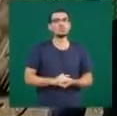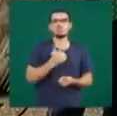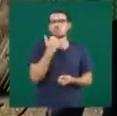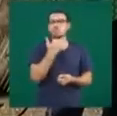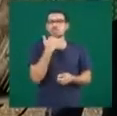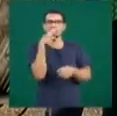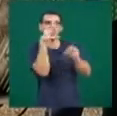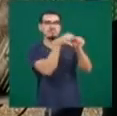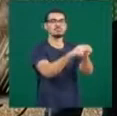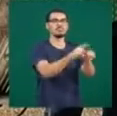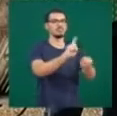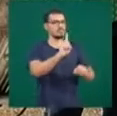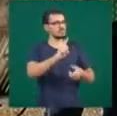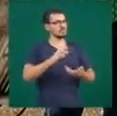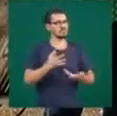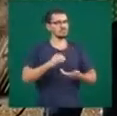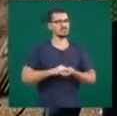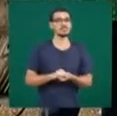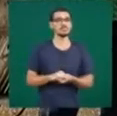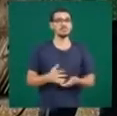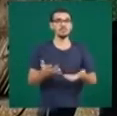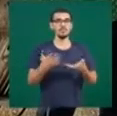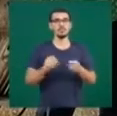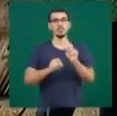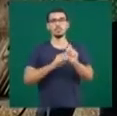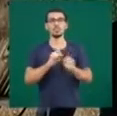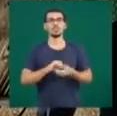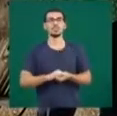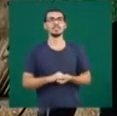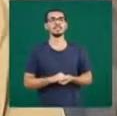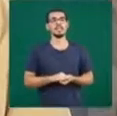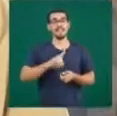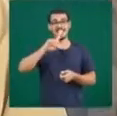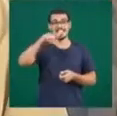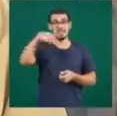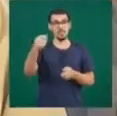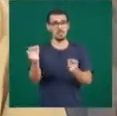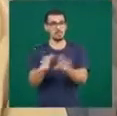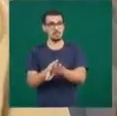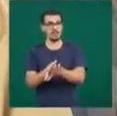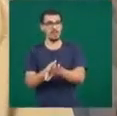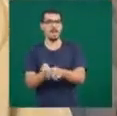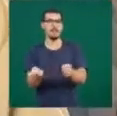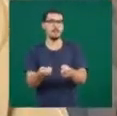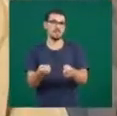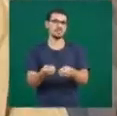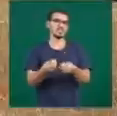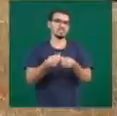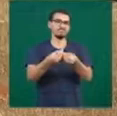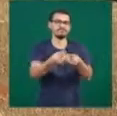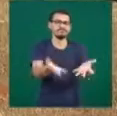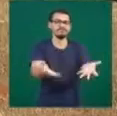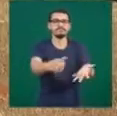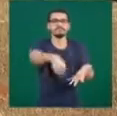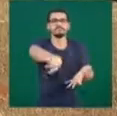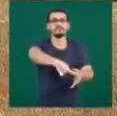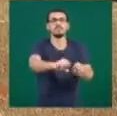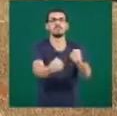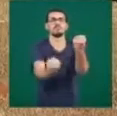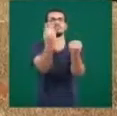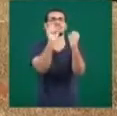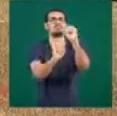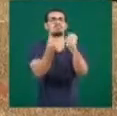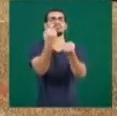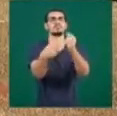consumidor. Passar essa tecnologia, uma vez esteja pronta, para a indústria brasileira. A pesquisa tem duas